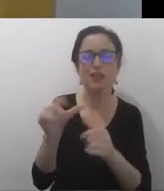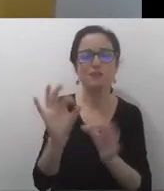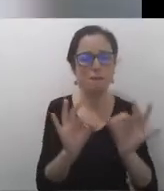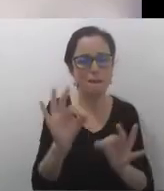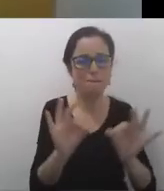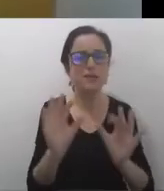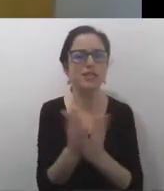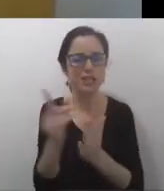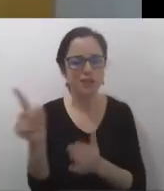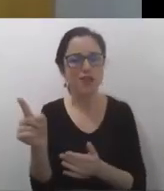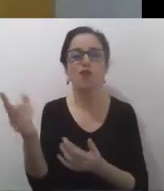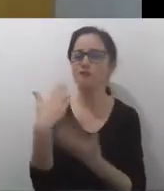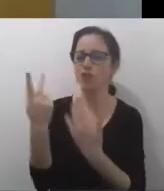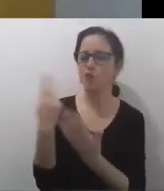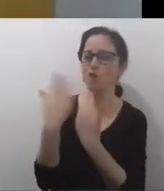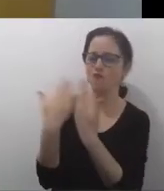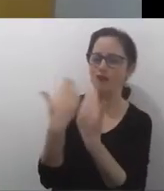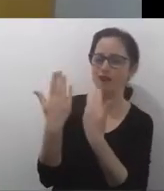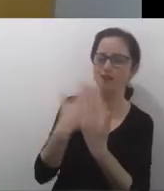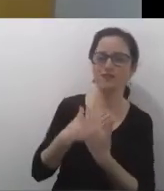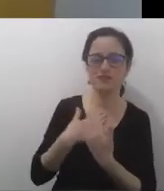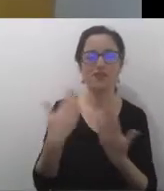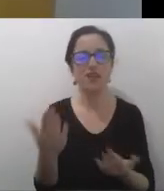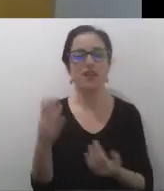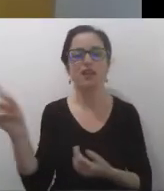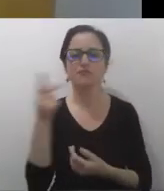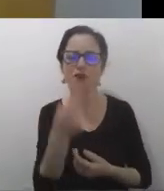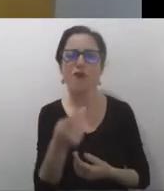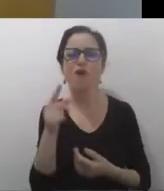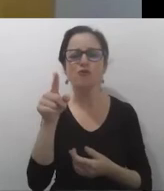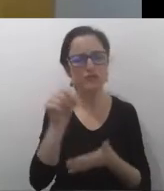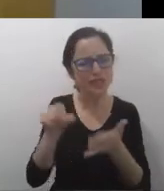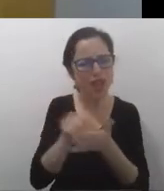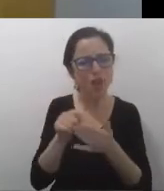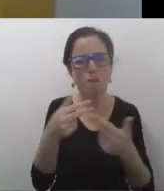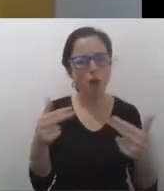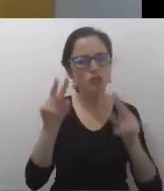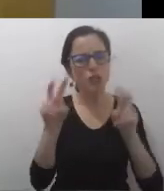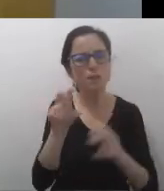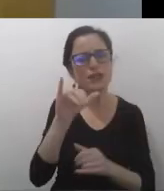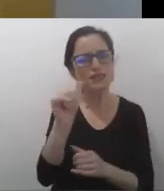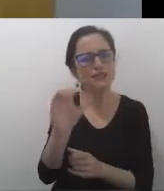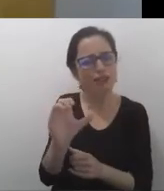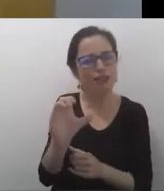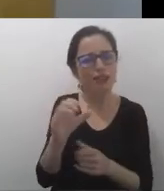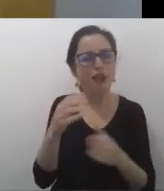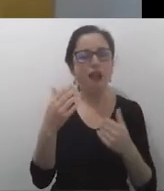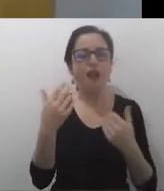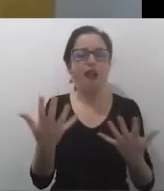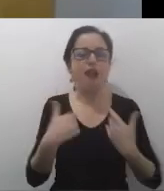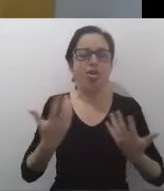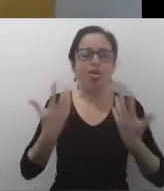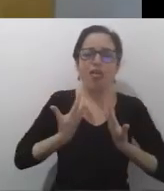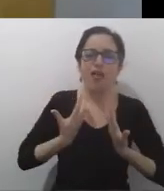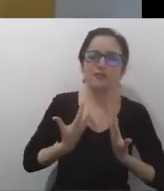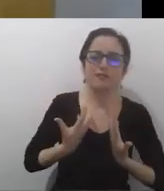estava desenhando esse livro ainda, ela veio conversar comigo e ela disse: "Ah, você escreveu alguma coisa sobre IAC?" E